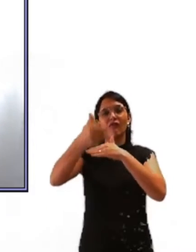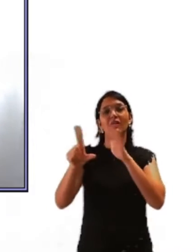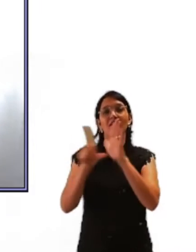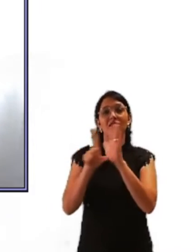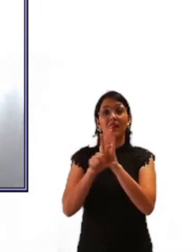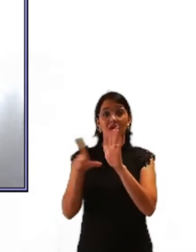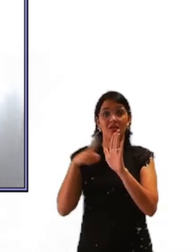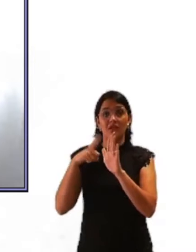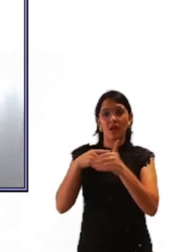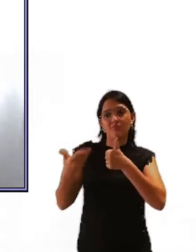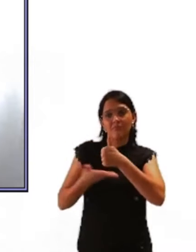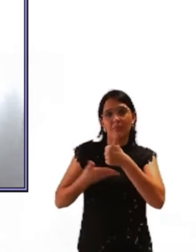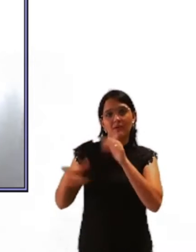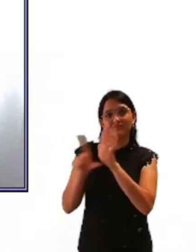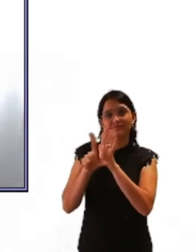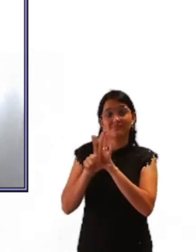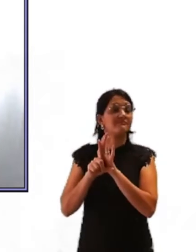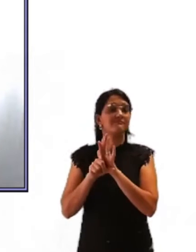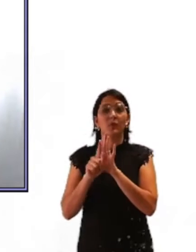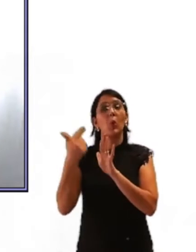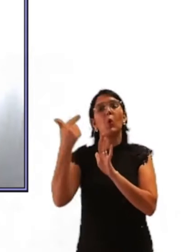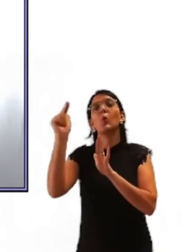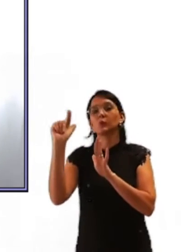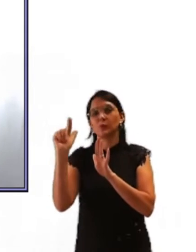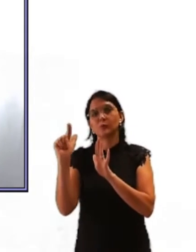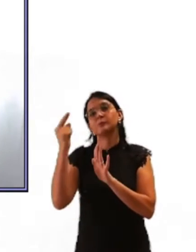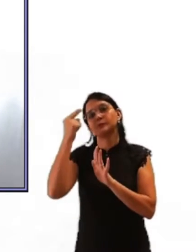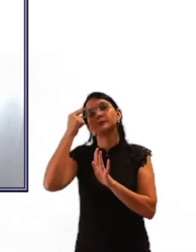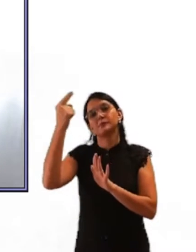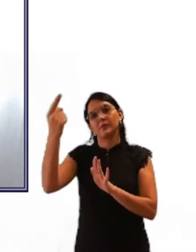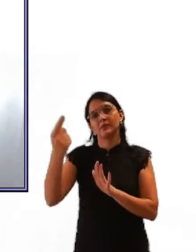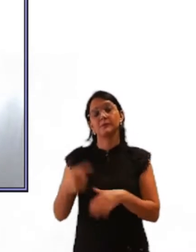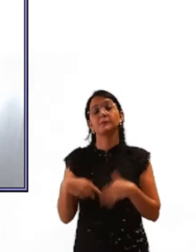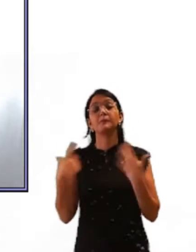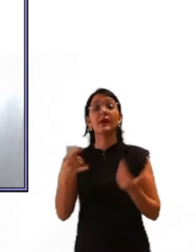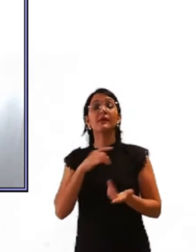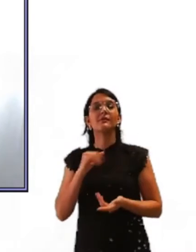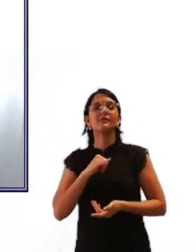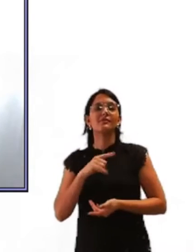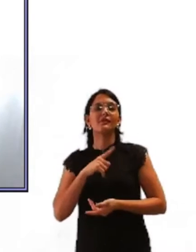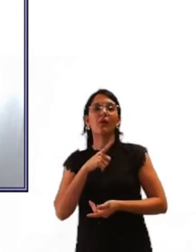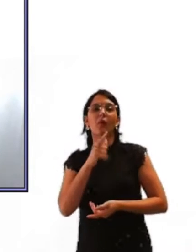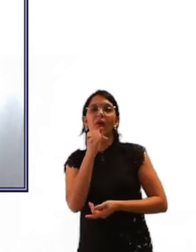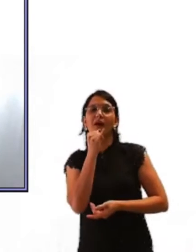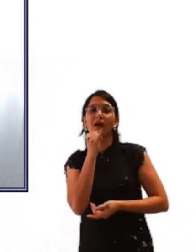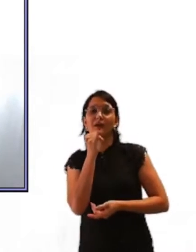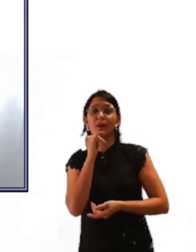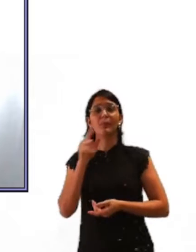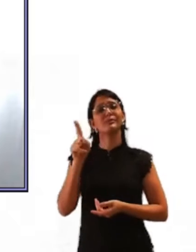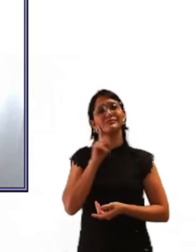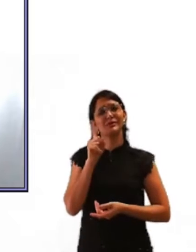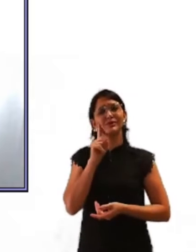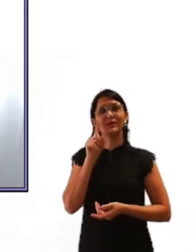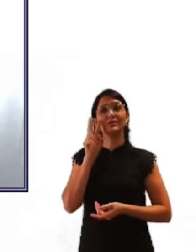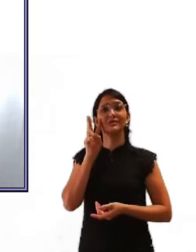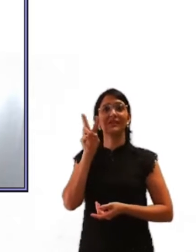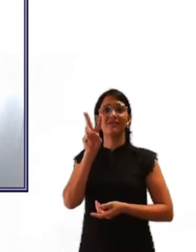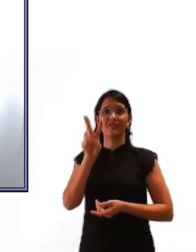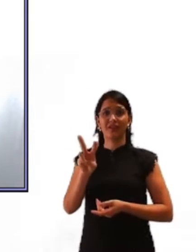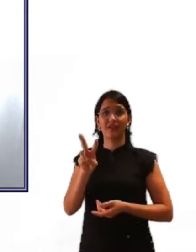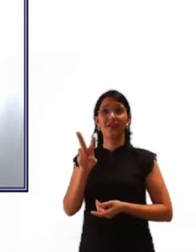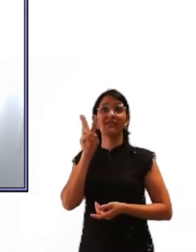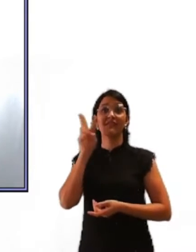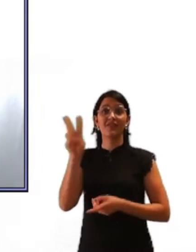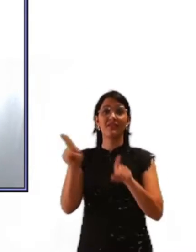do juiz. Um exemplo recorrente aí que a gente vê, né, no dia a dia, principalmente envolvendo